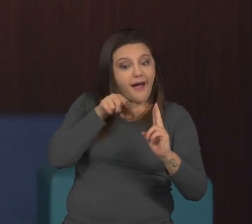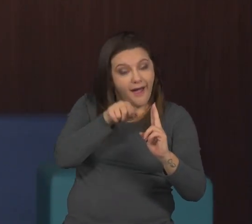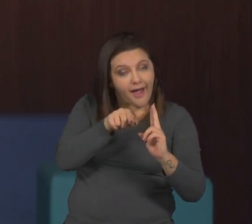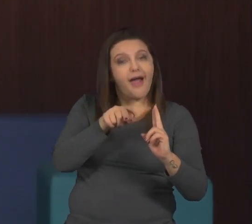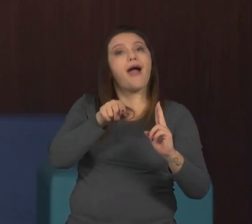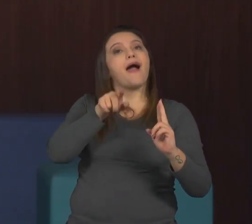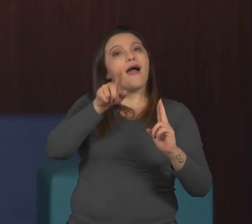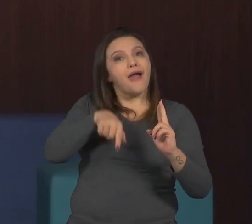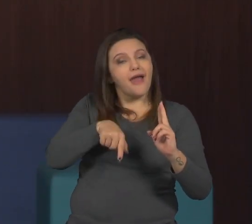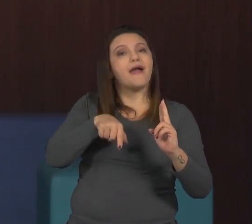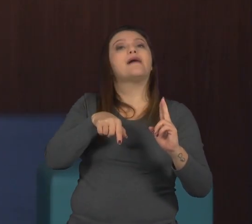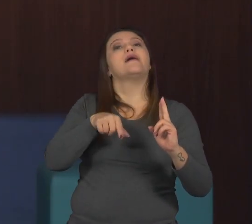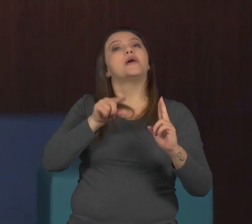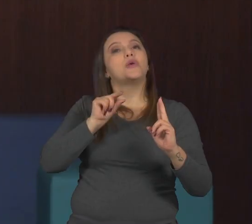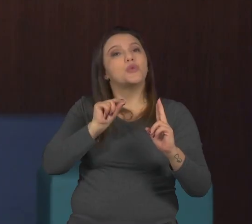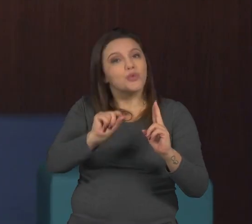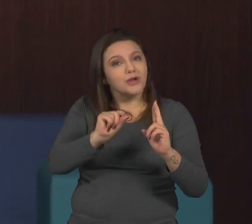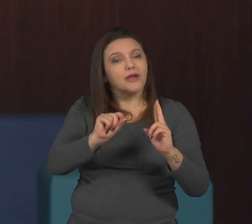usado no ciclo de